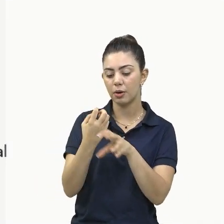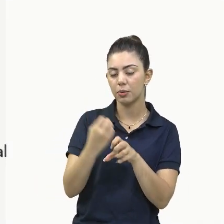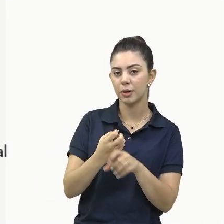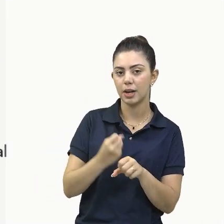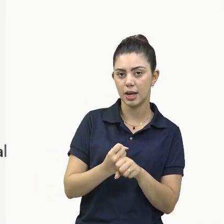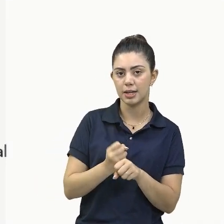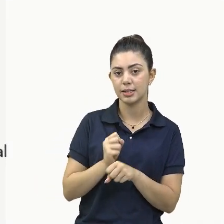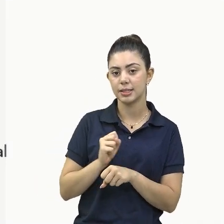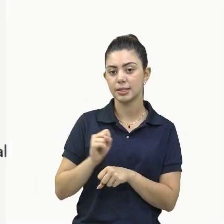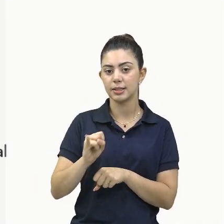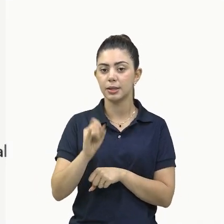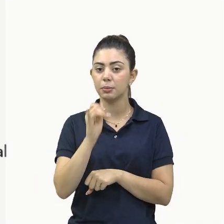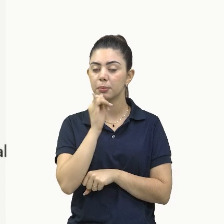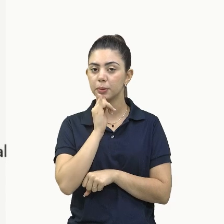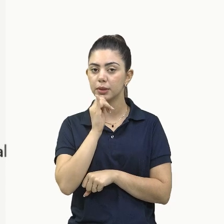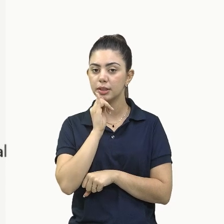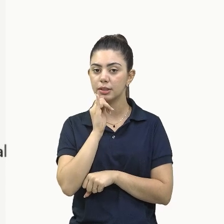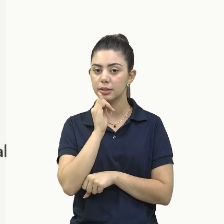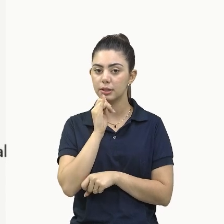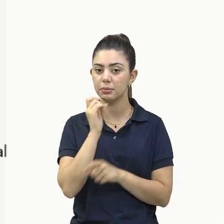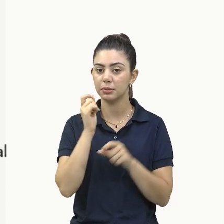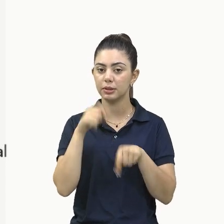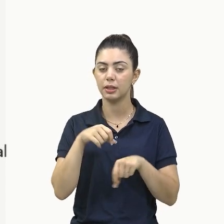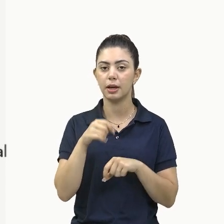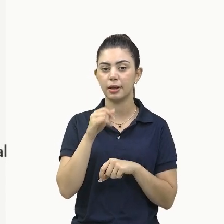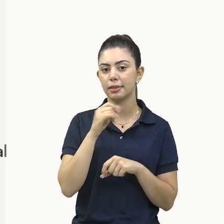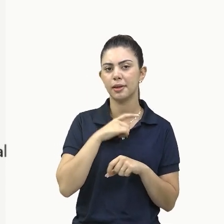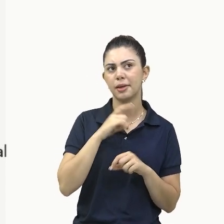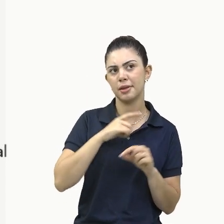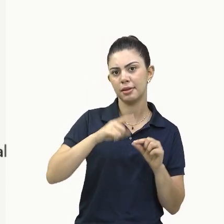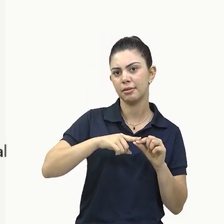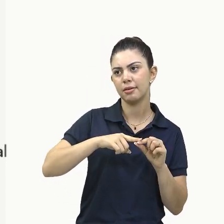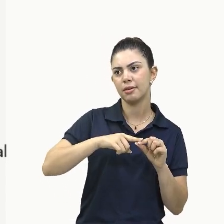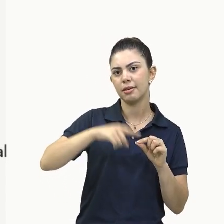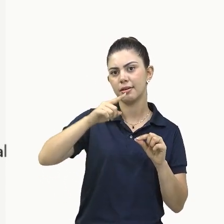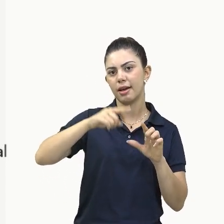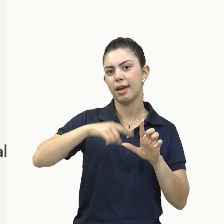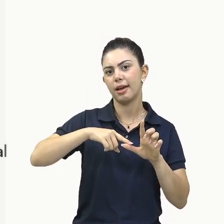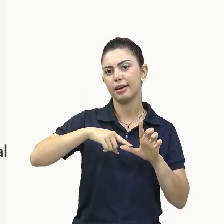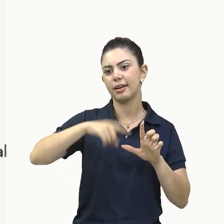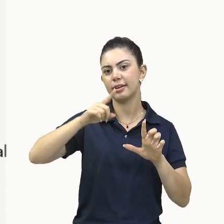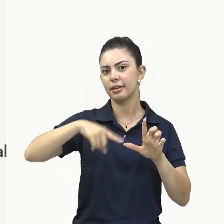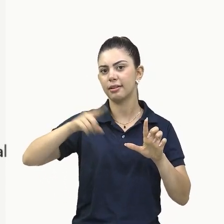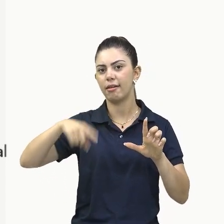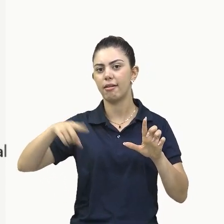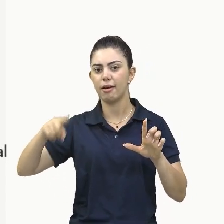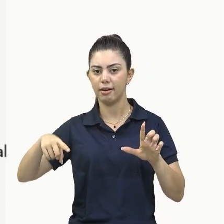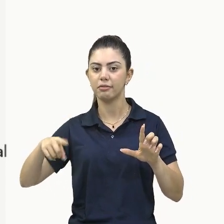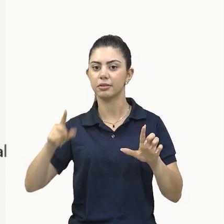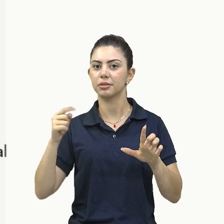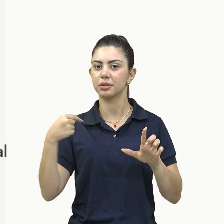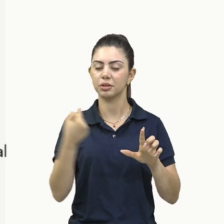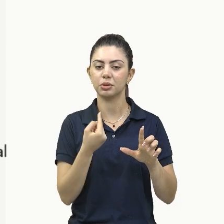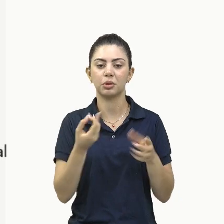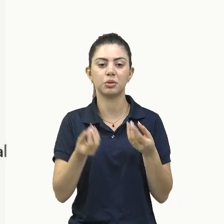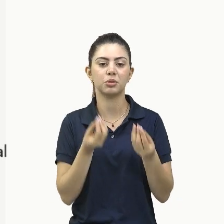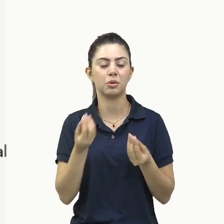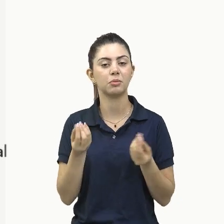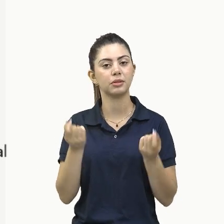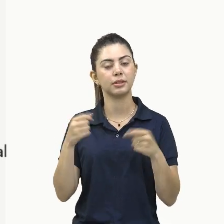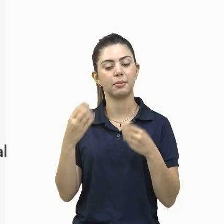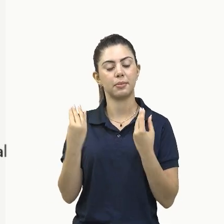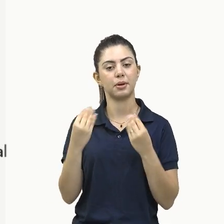estiverem, né, expostos em formas de tabelas, gráficos, né, no qual vamos inserir aqui funções,